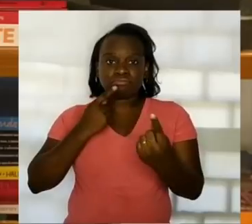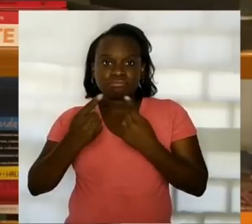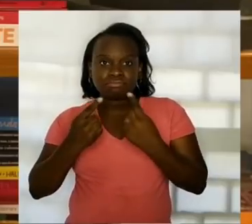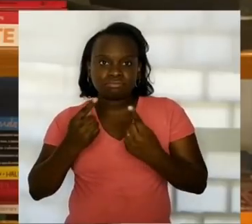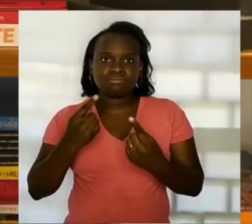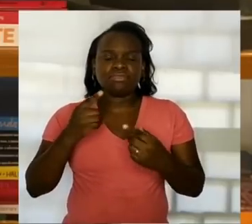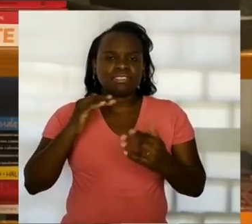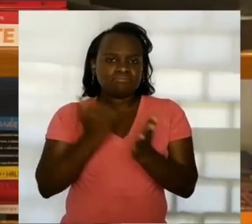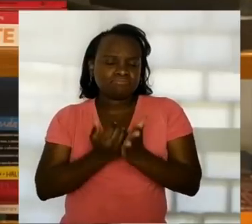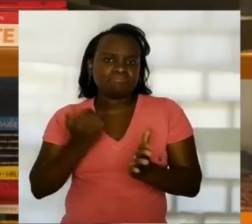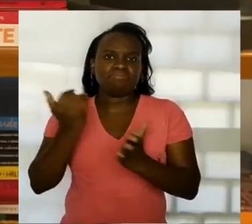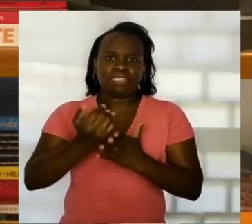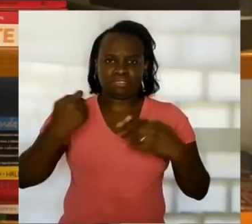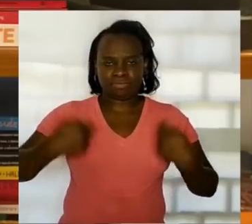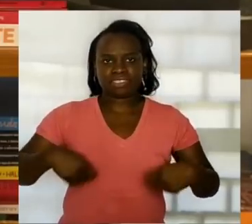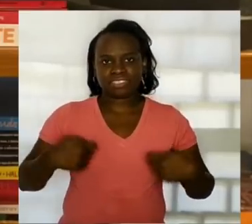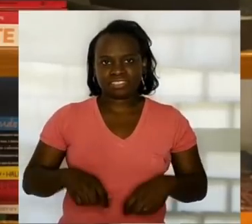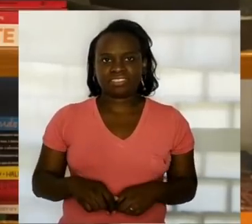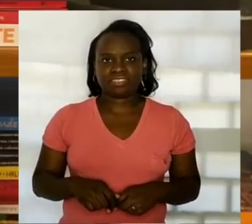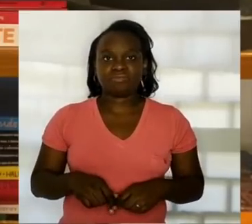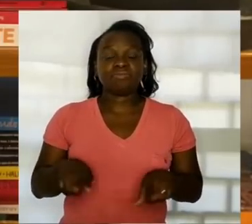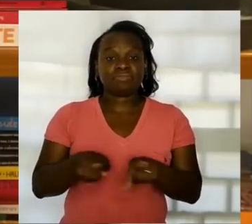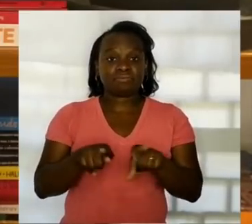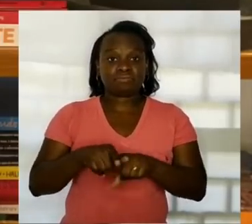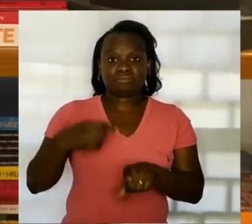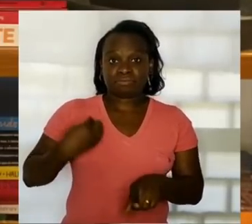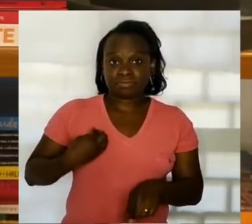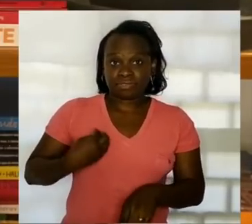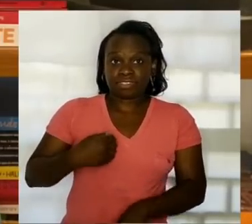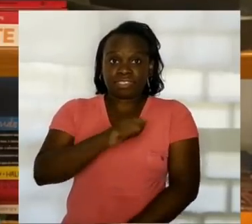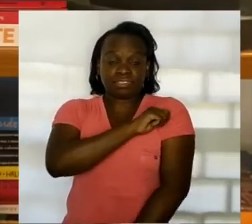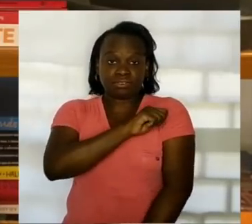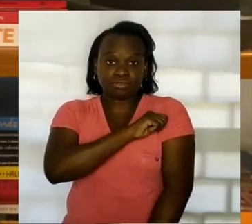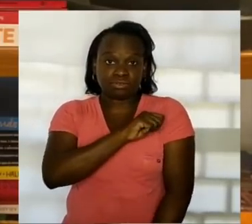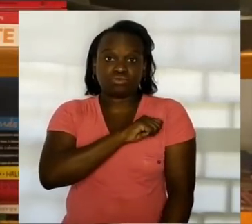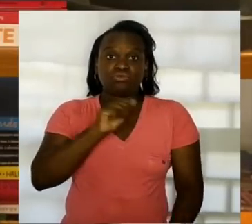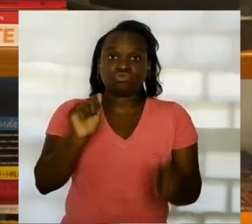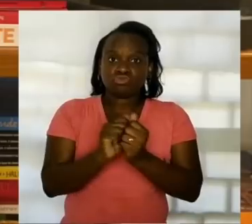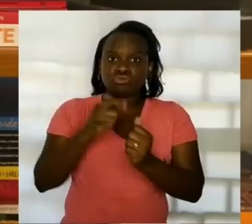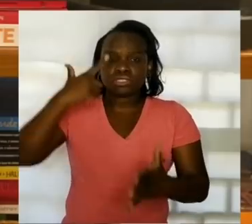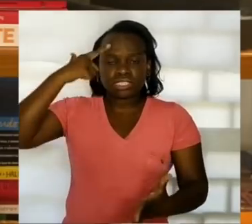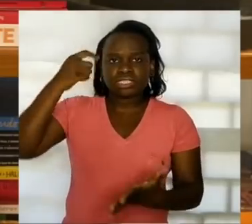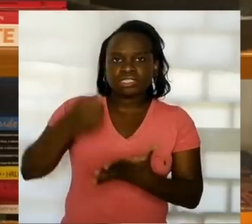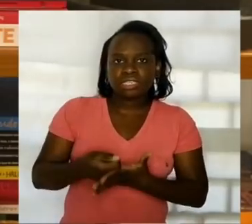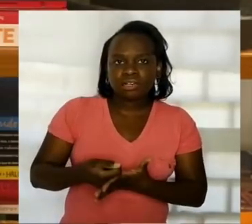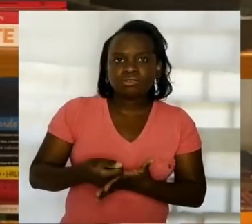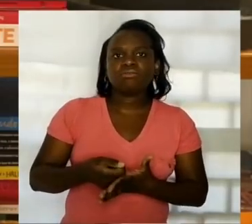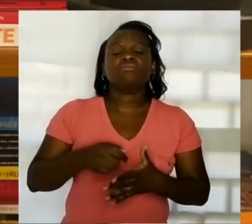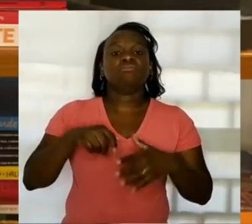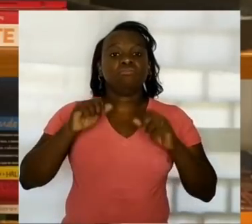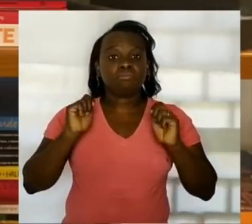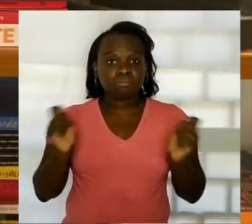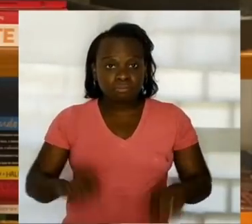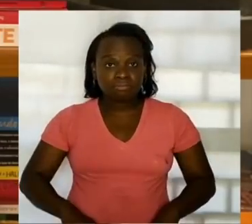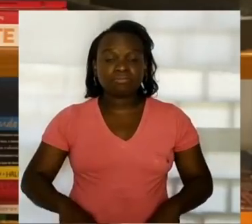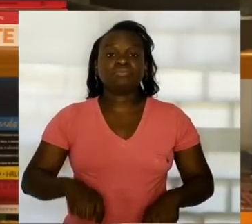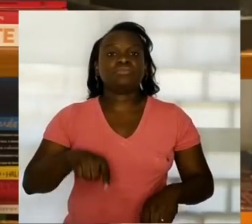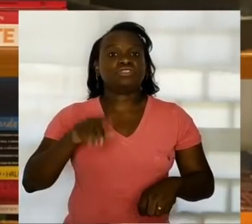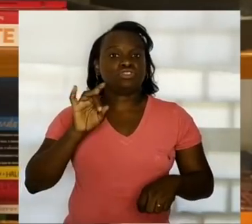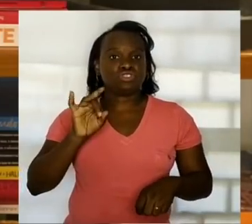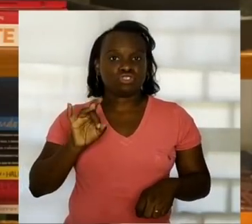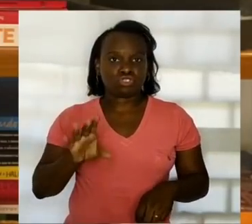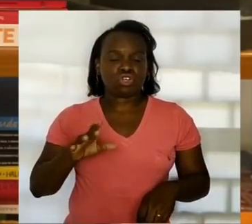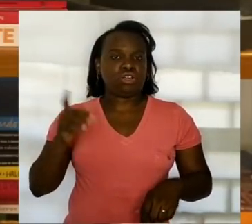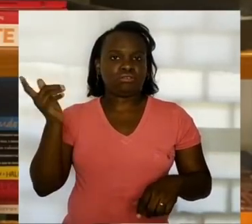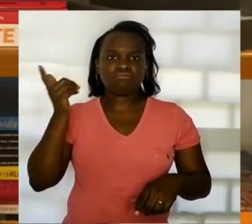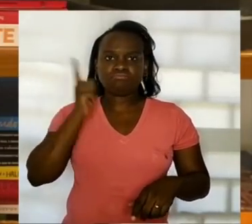ser intensificados. A presença dos estudantes nas tomadas de decisões possibilita não só o